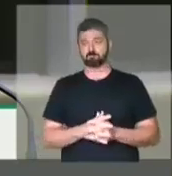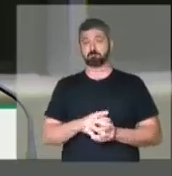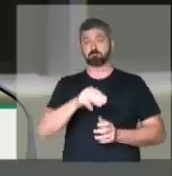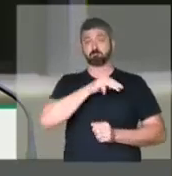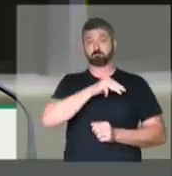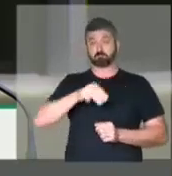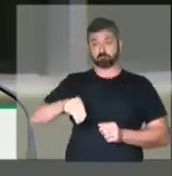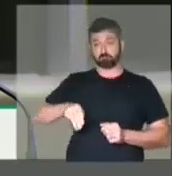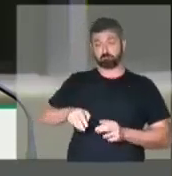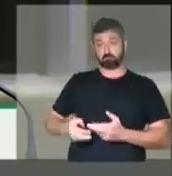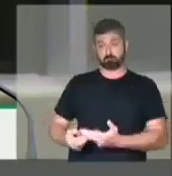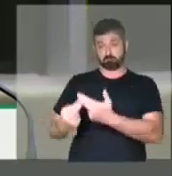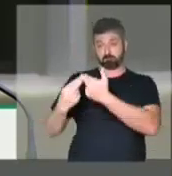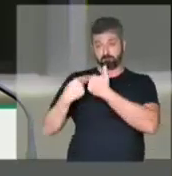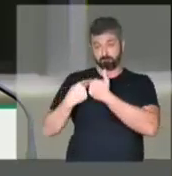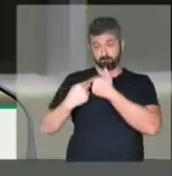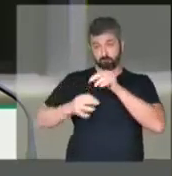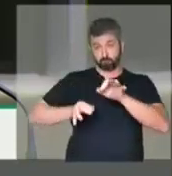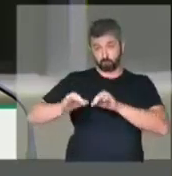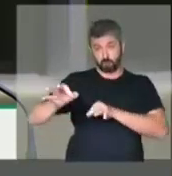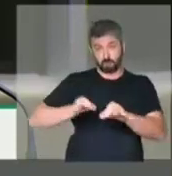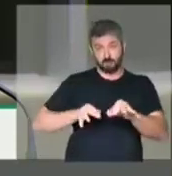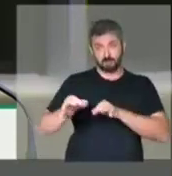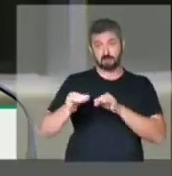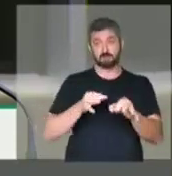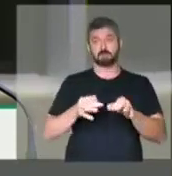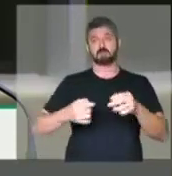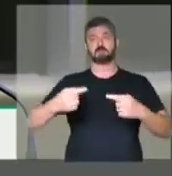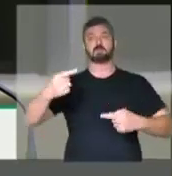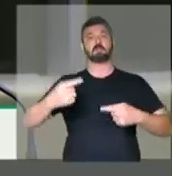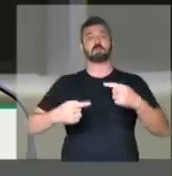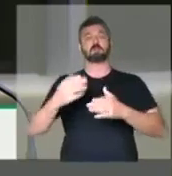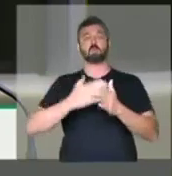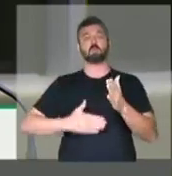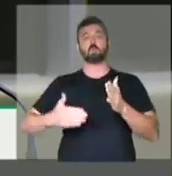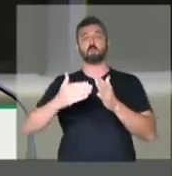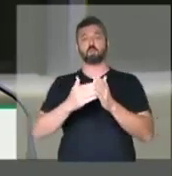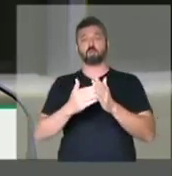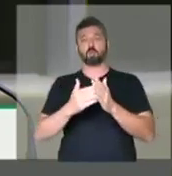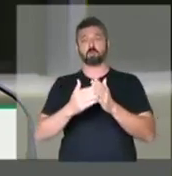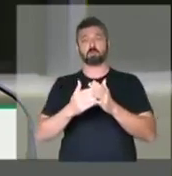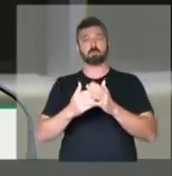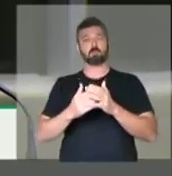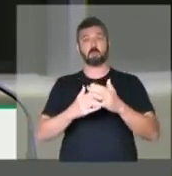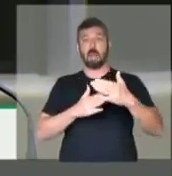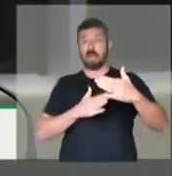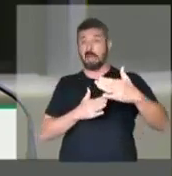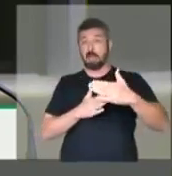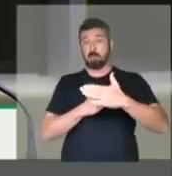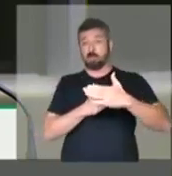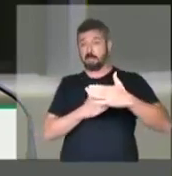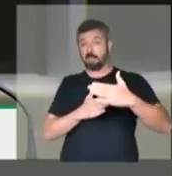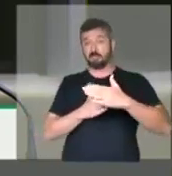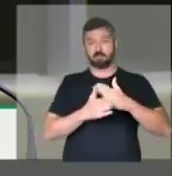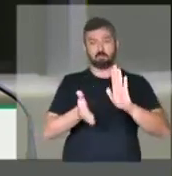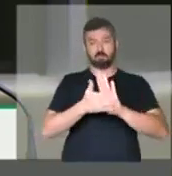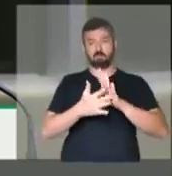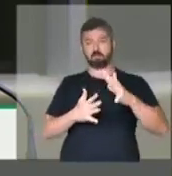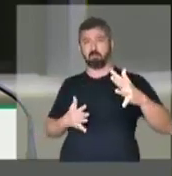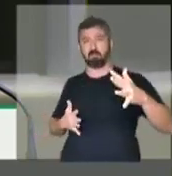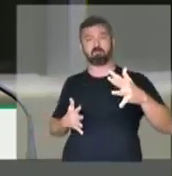o ministro responsável em conduzir as discussões ultrapassou os limites de